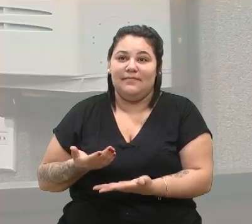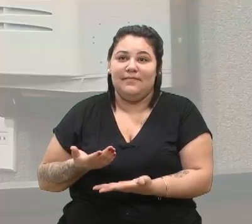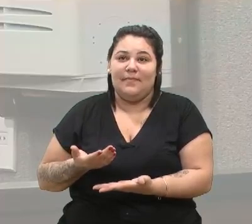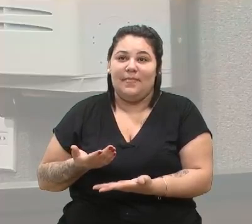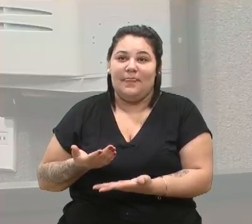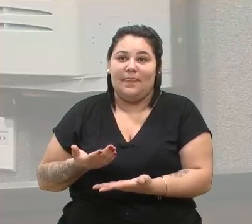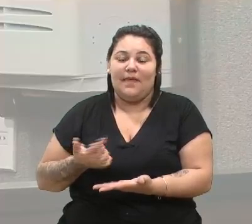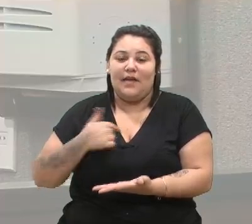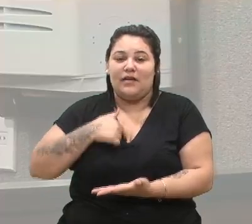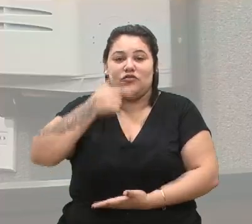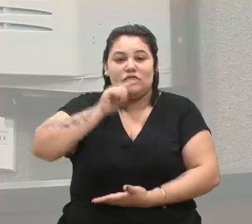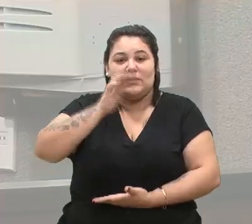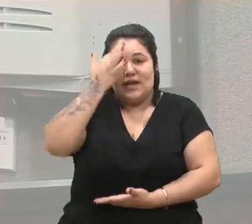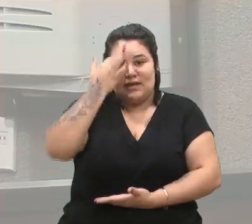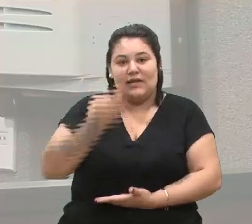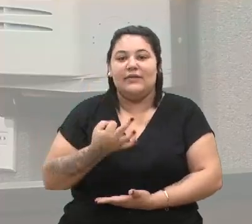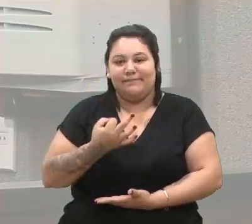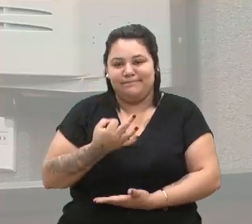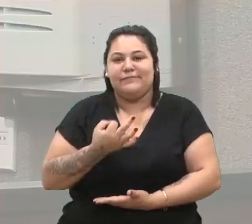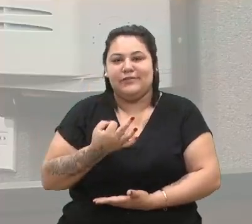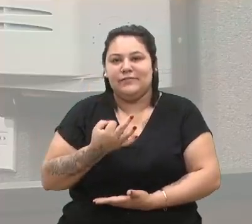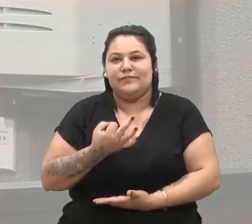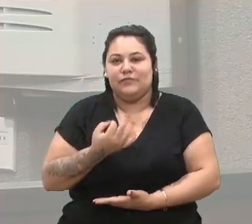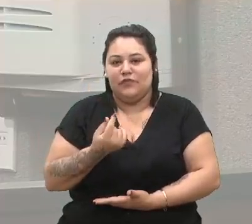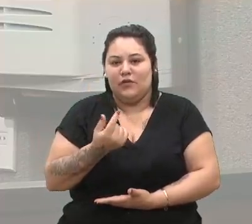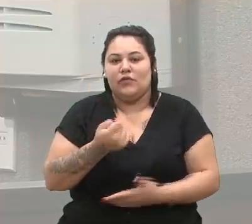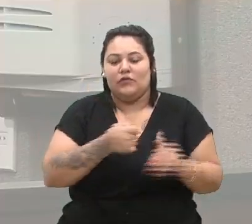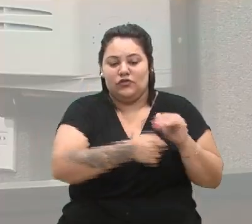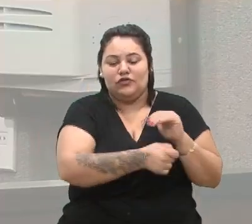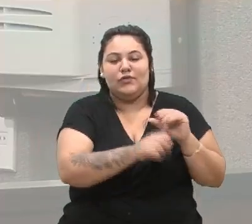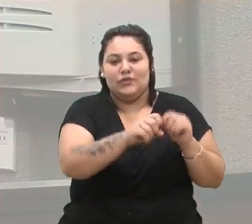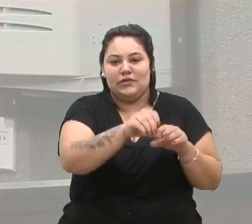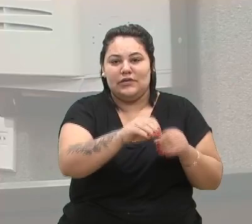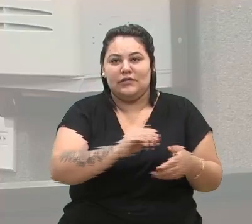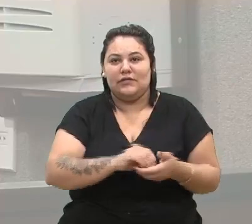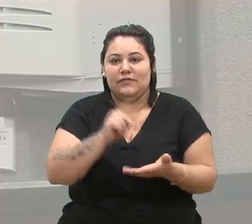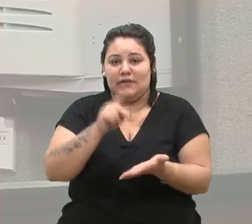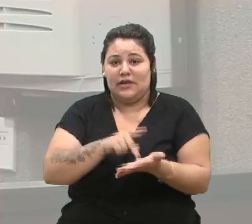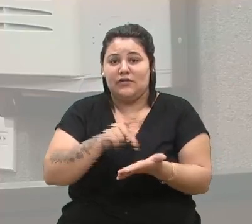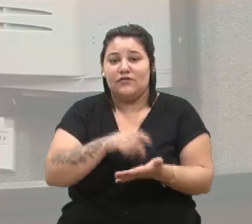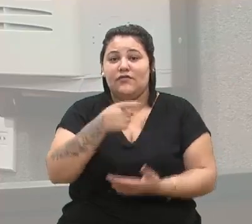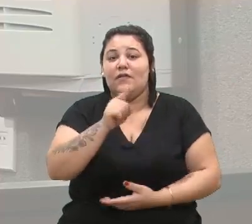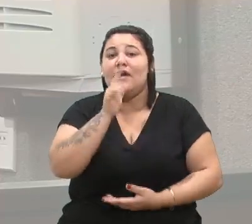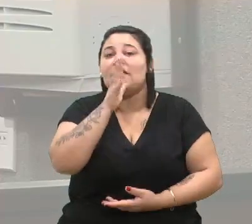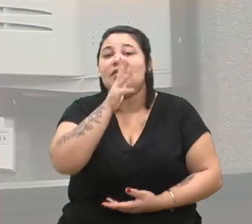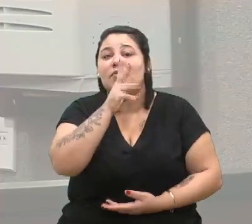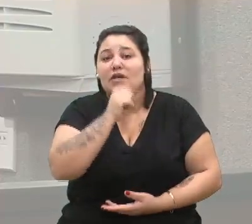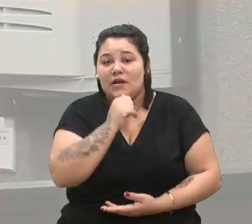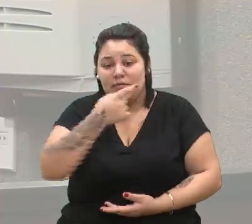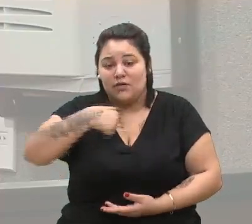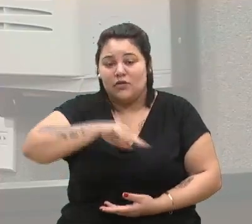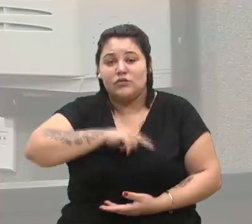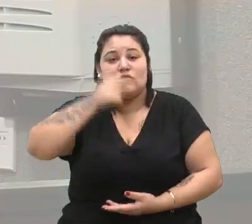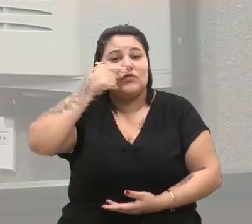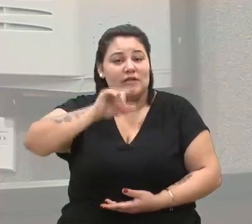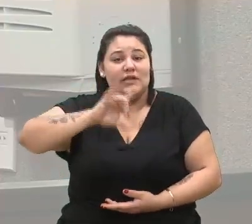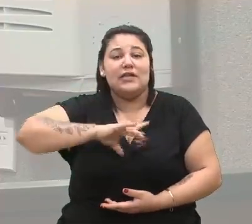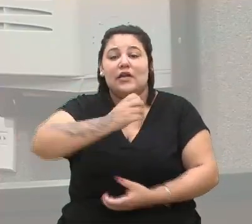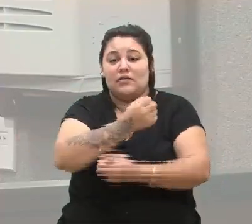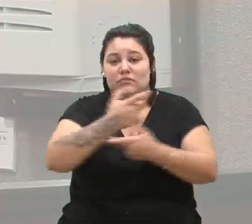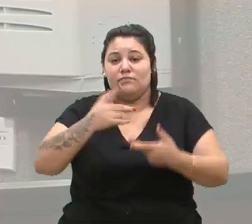que a gente entende o valor do investimento na educação. E, de fato, vai demorar para nós podermos colher os